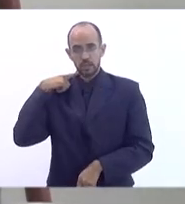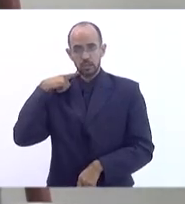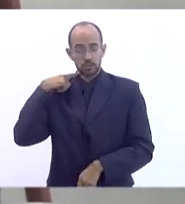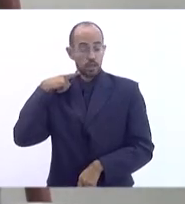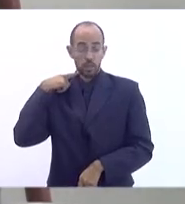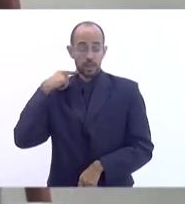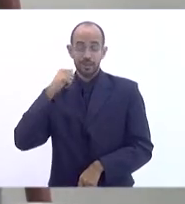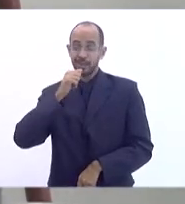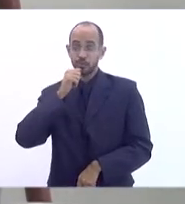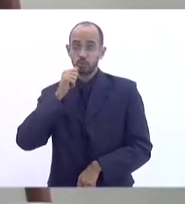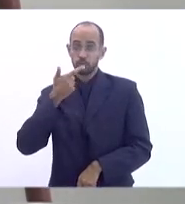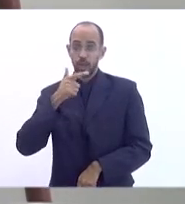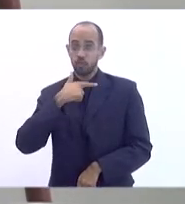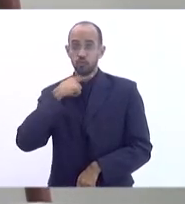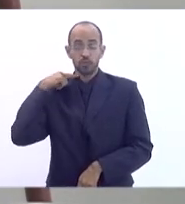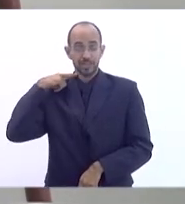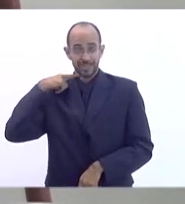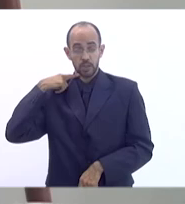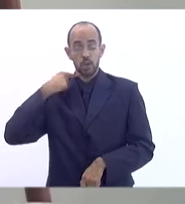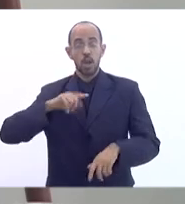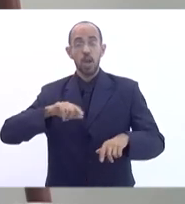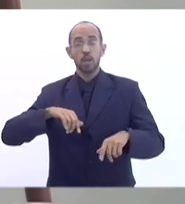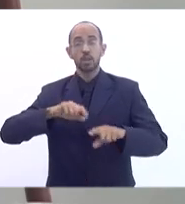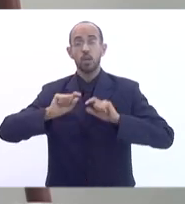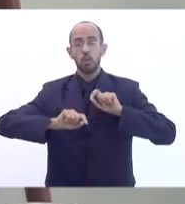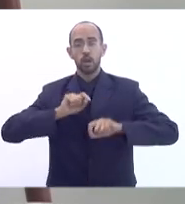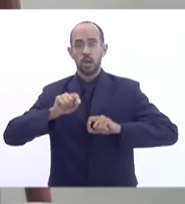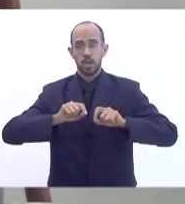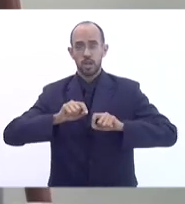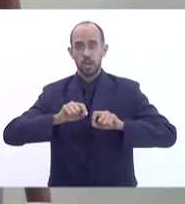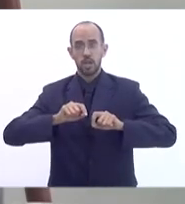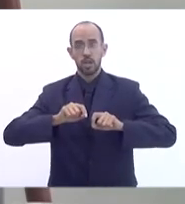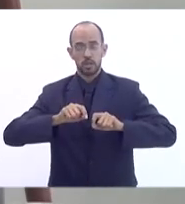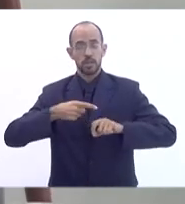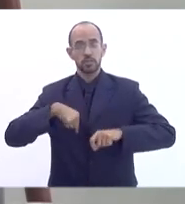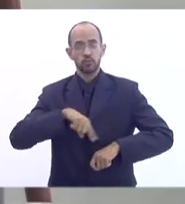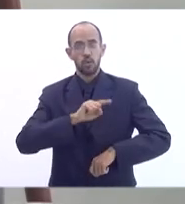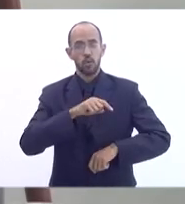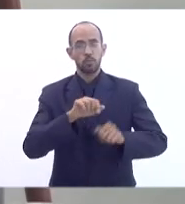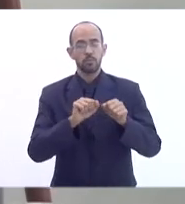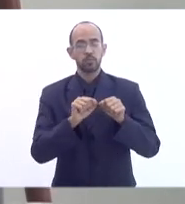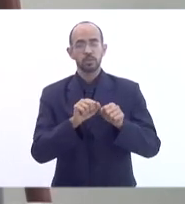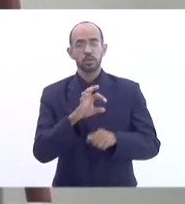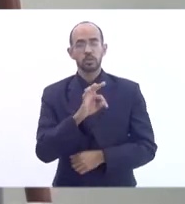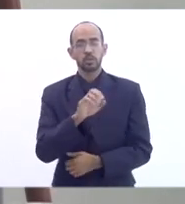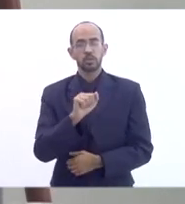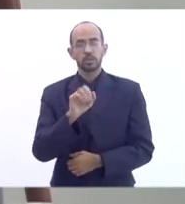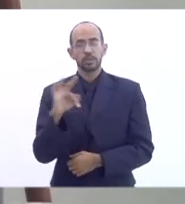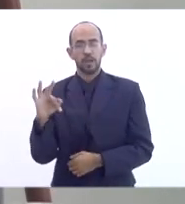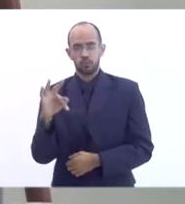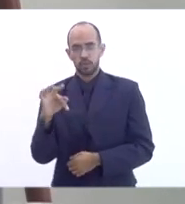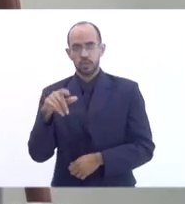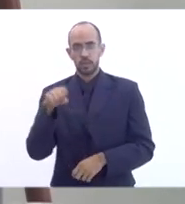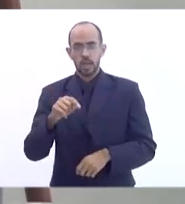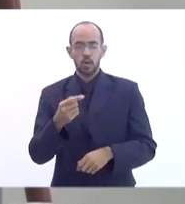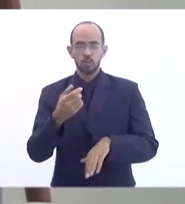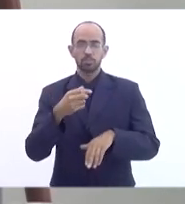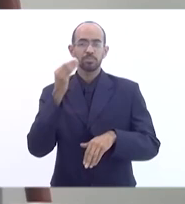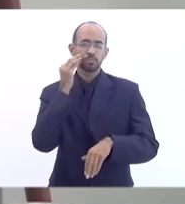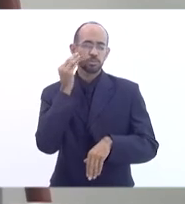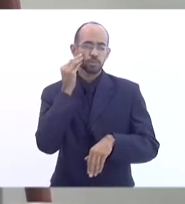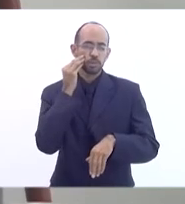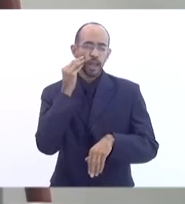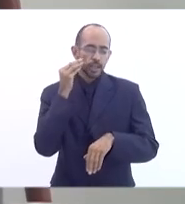que os aprovados até o TAF faça o TAF Oi e aí administração pública vai ter